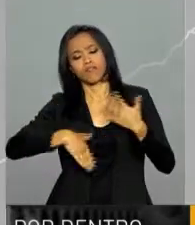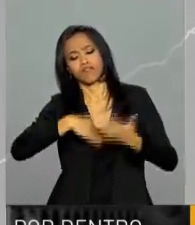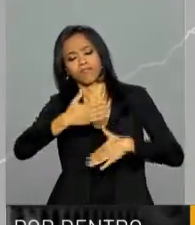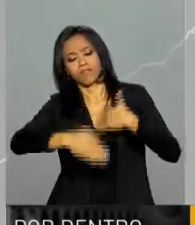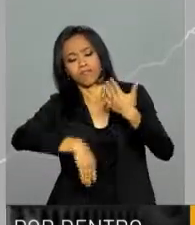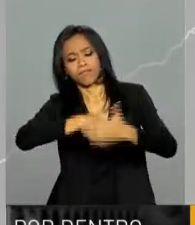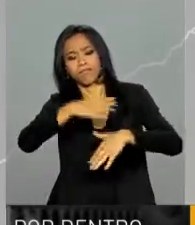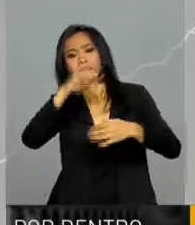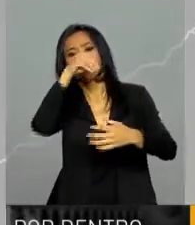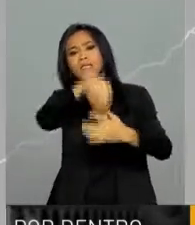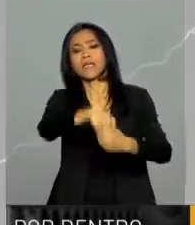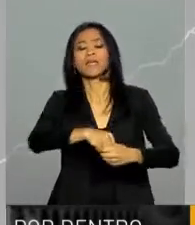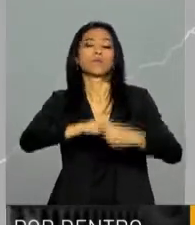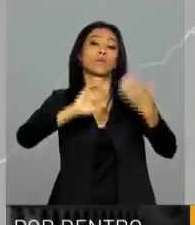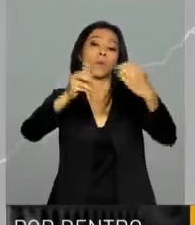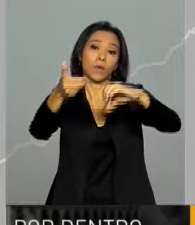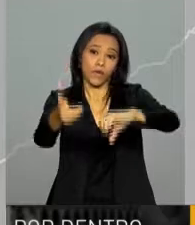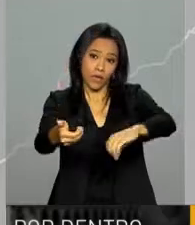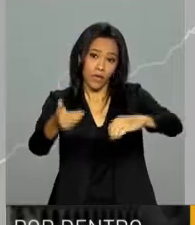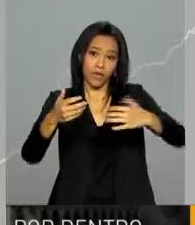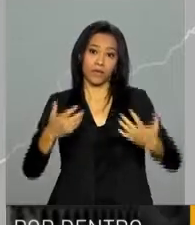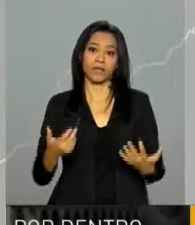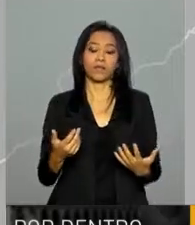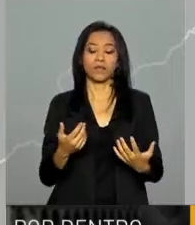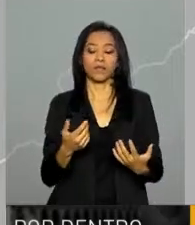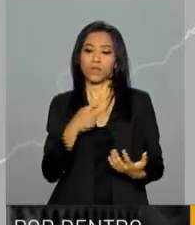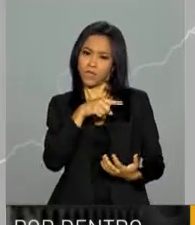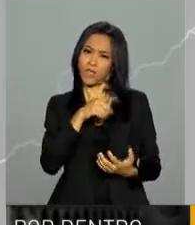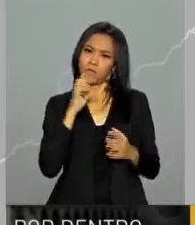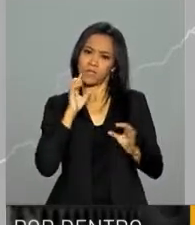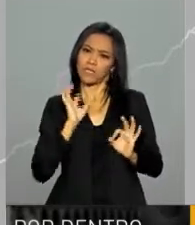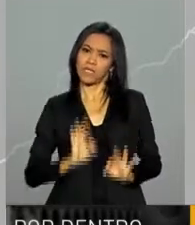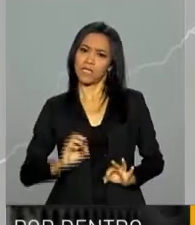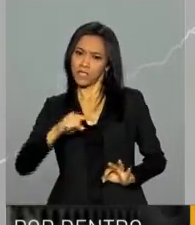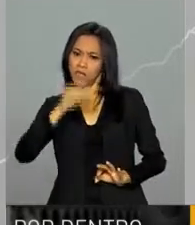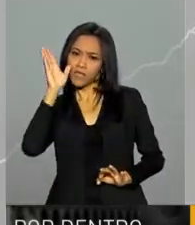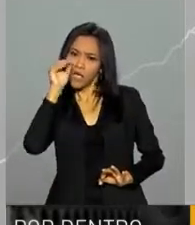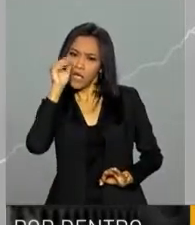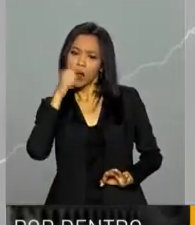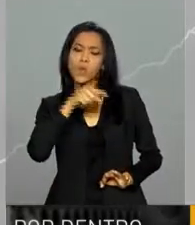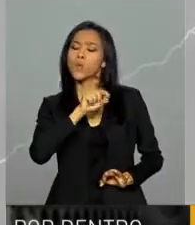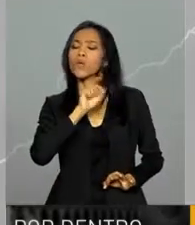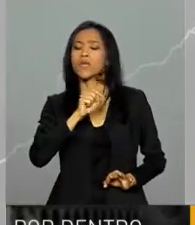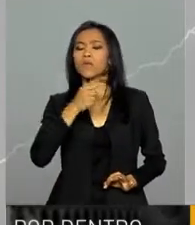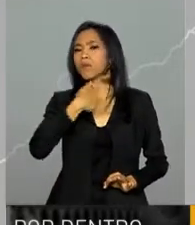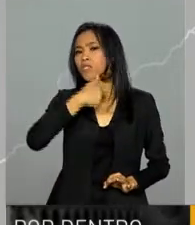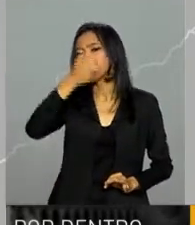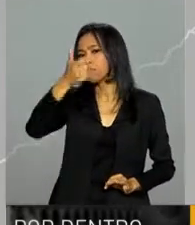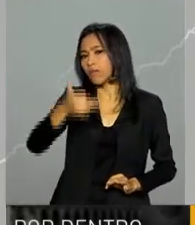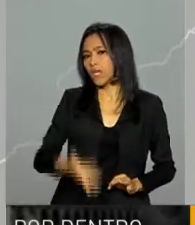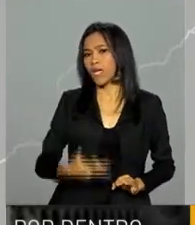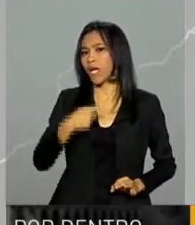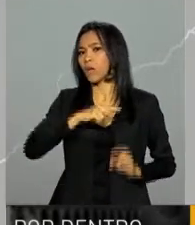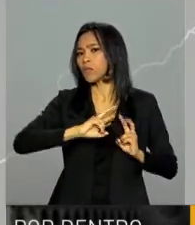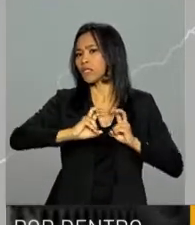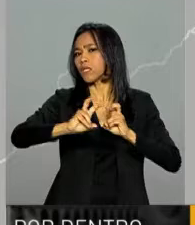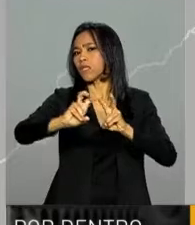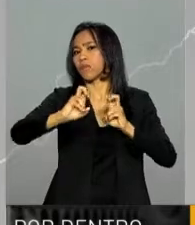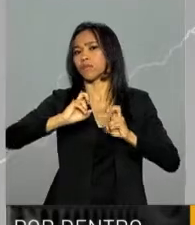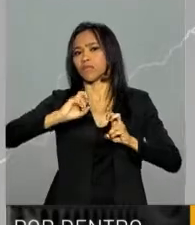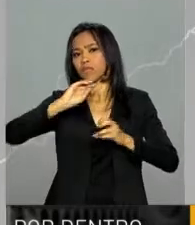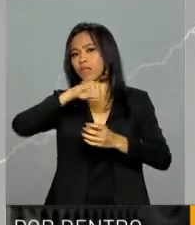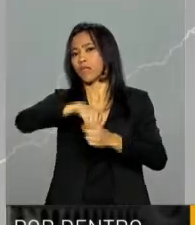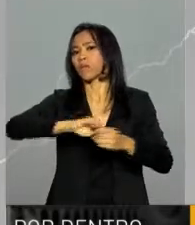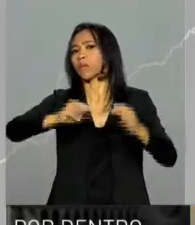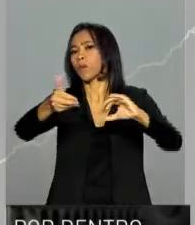certeza só pato ministério acompanha isso também é que só pode destacar entre essa falta de tramitação o